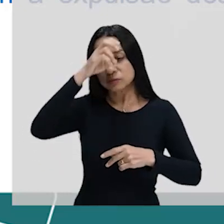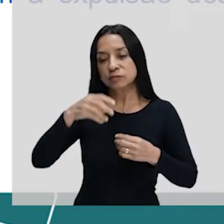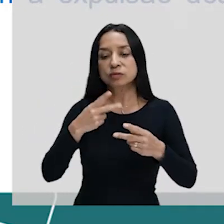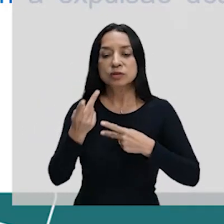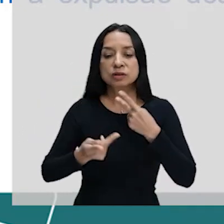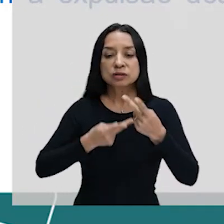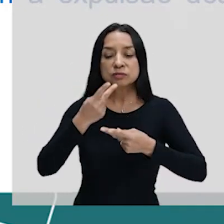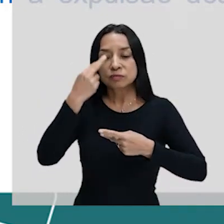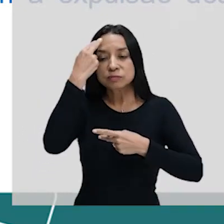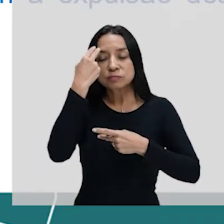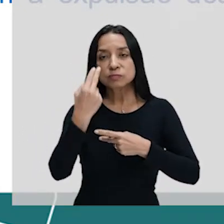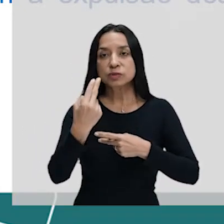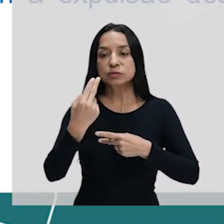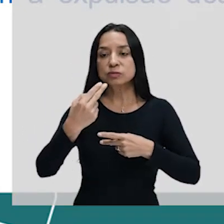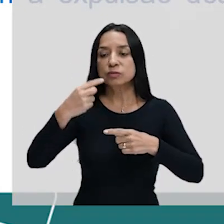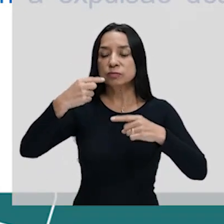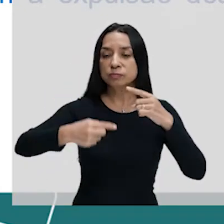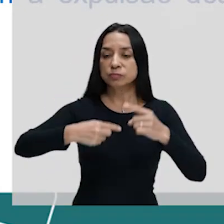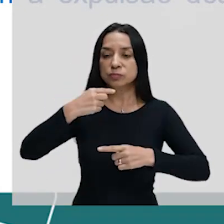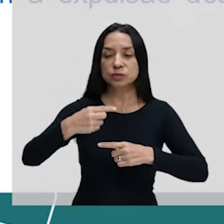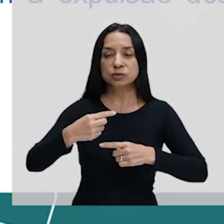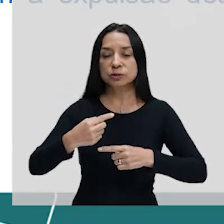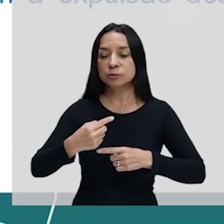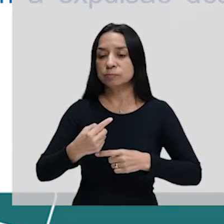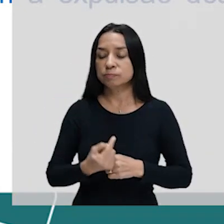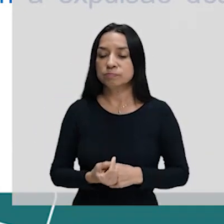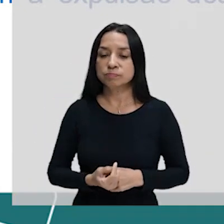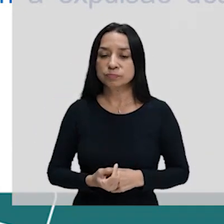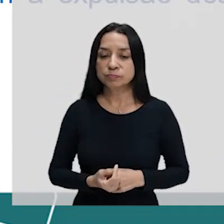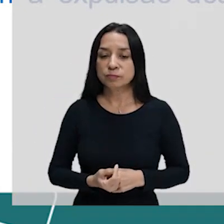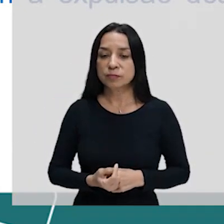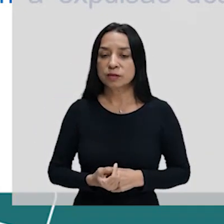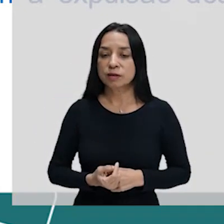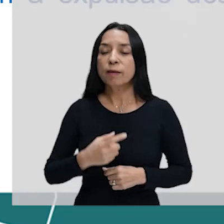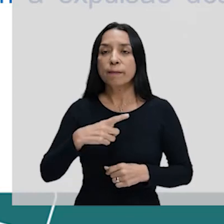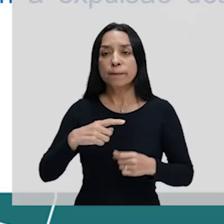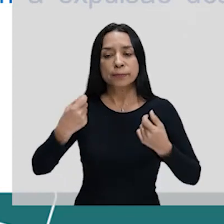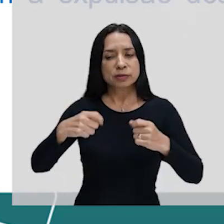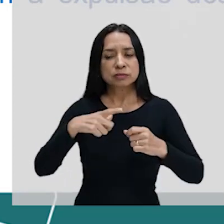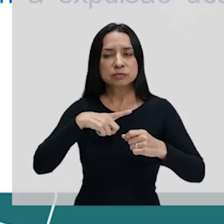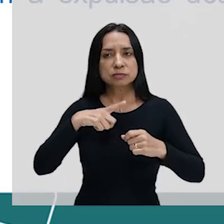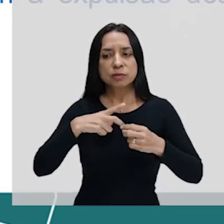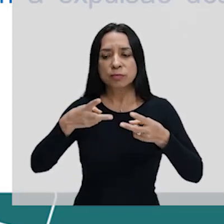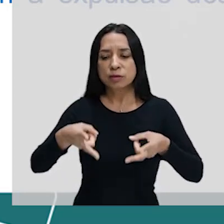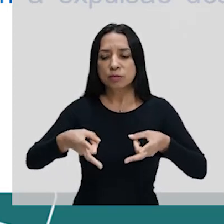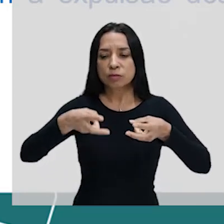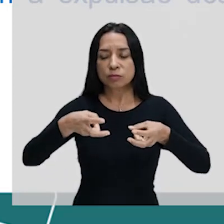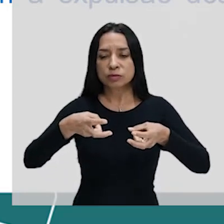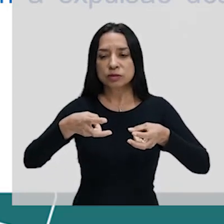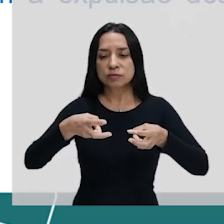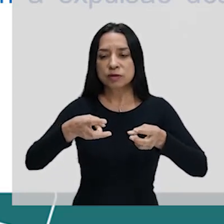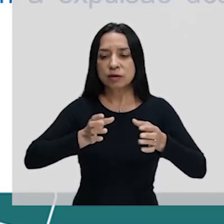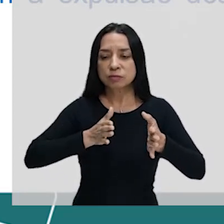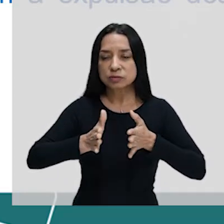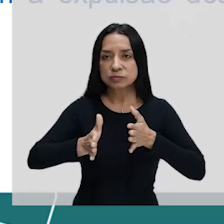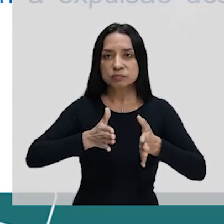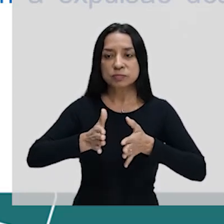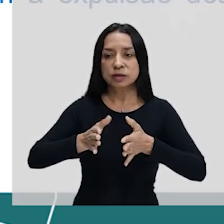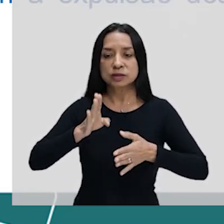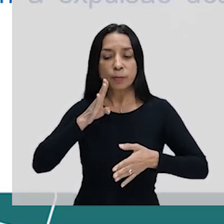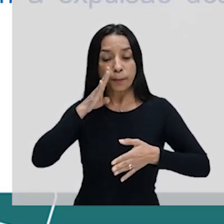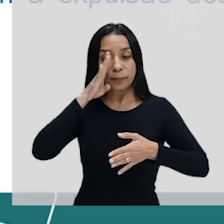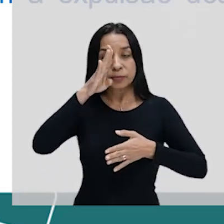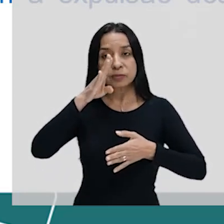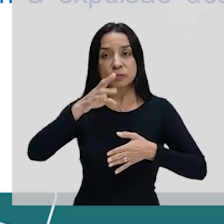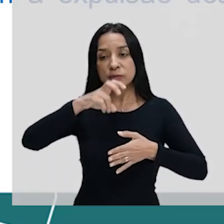fala dessa história política, não podemos também deixar de observar as principais fases políticas do